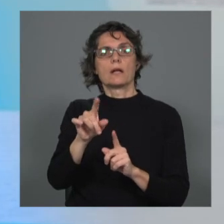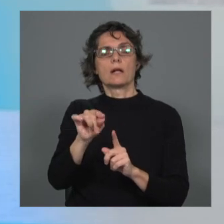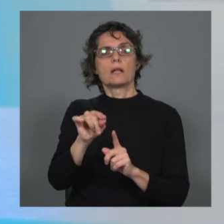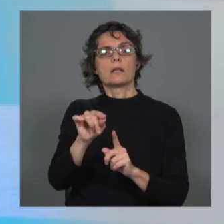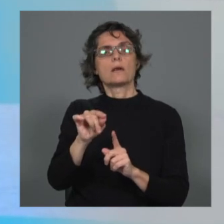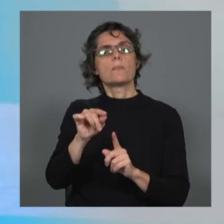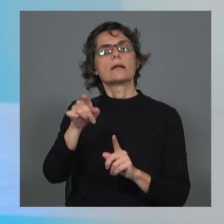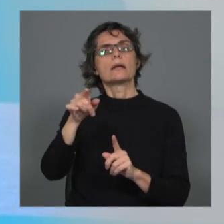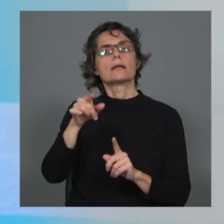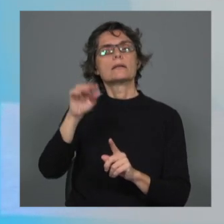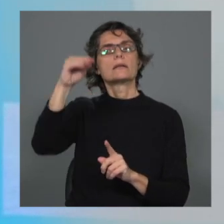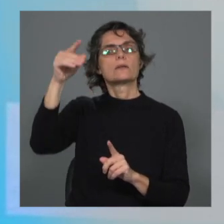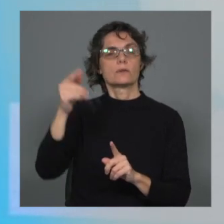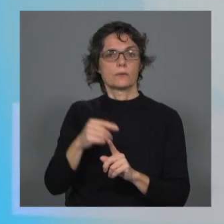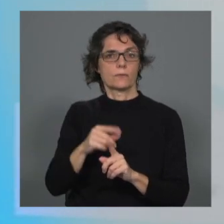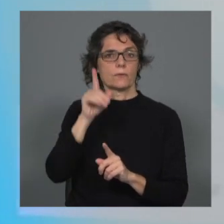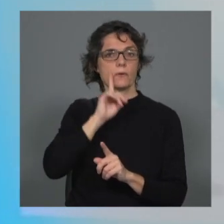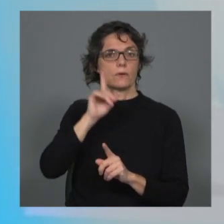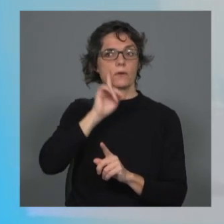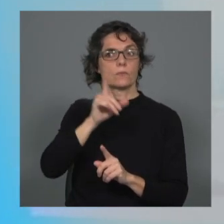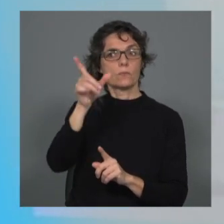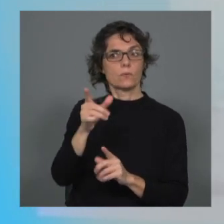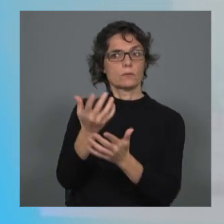para a importância das mulheres.